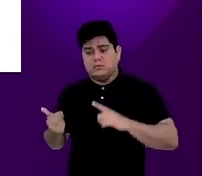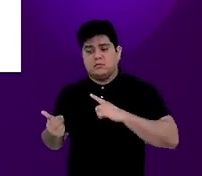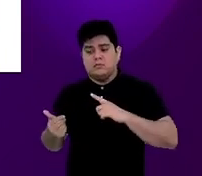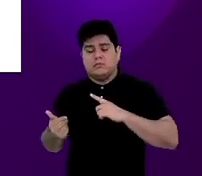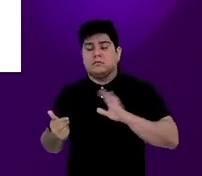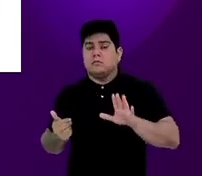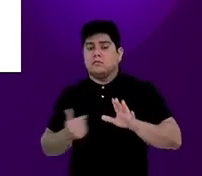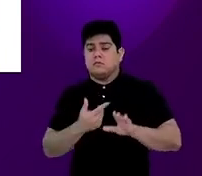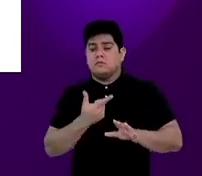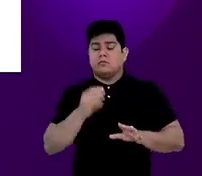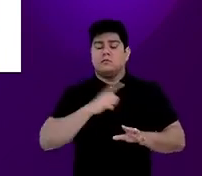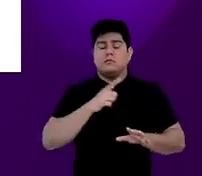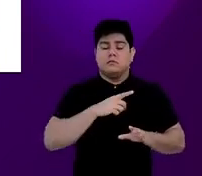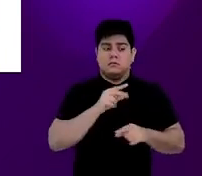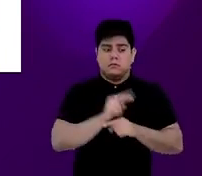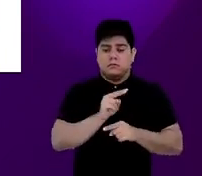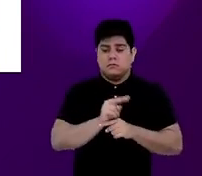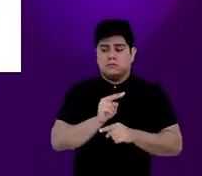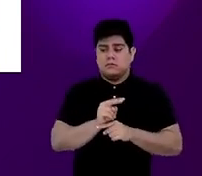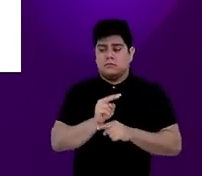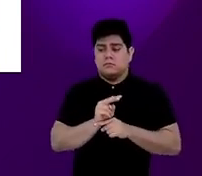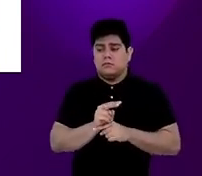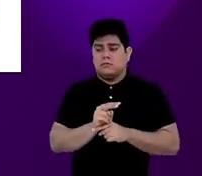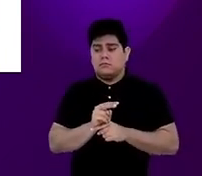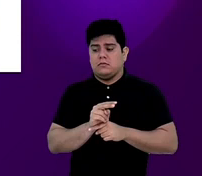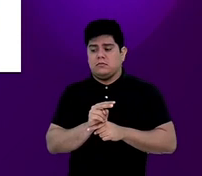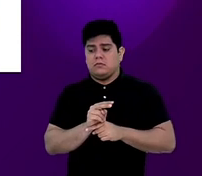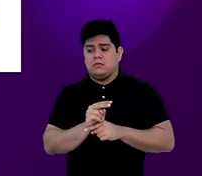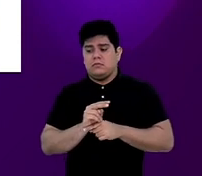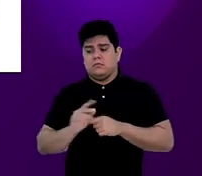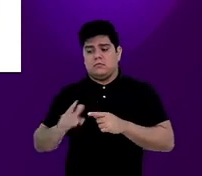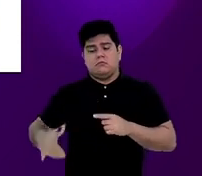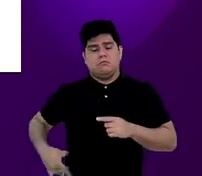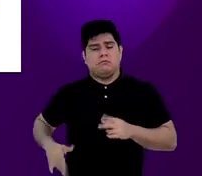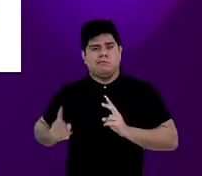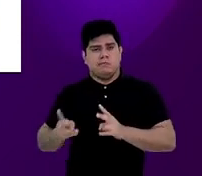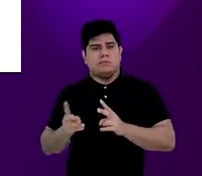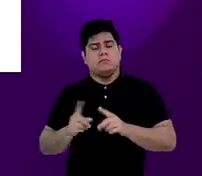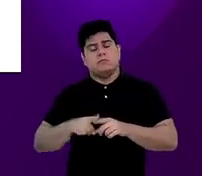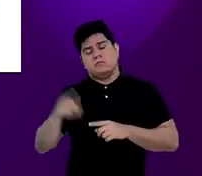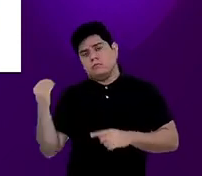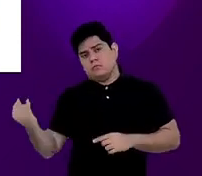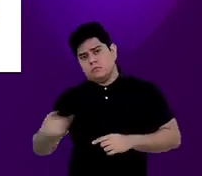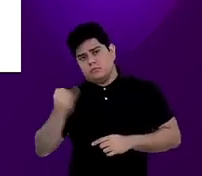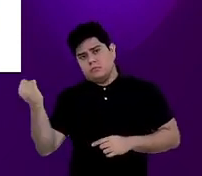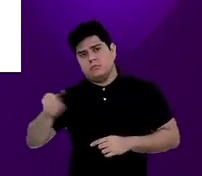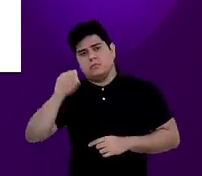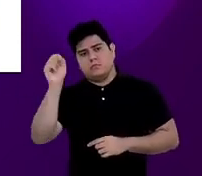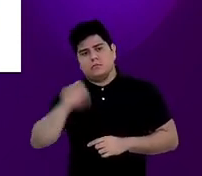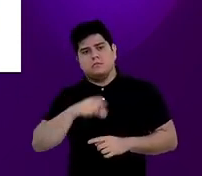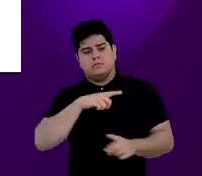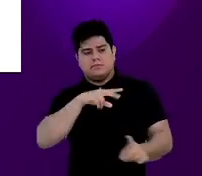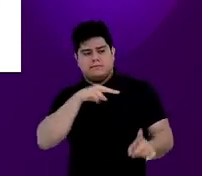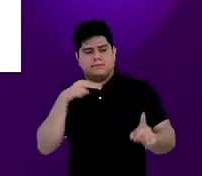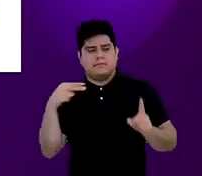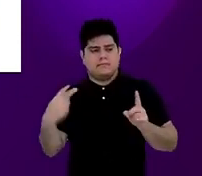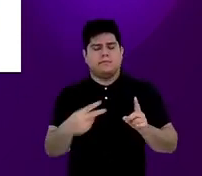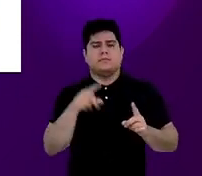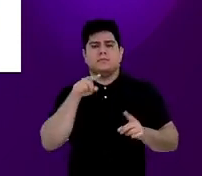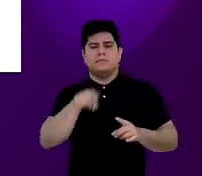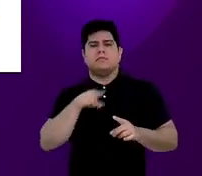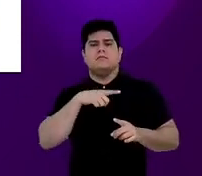preservação desse órgão. Então, é bastante importante ter em perspectiva essa questão